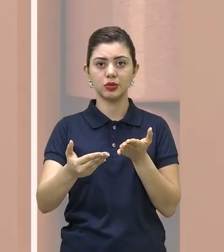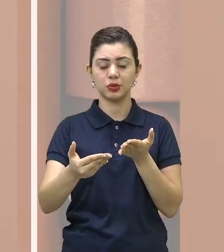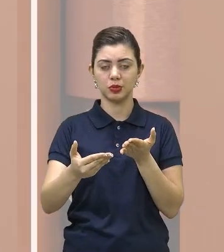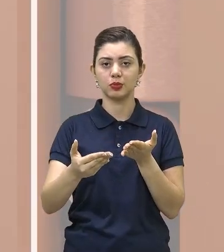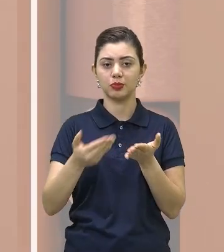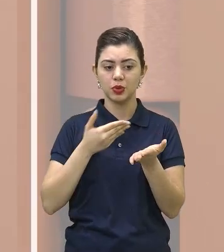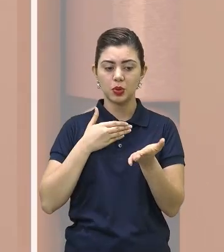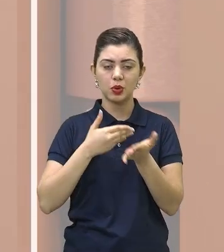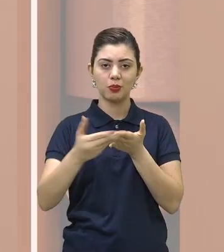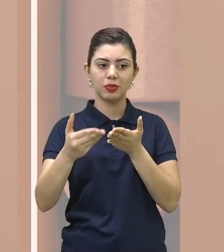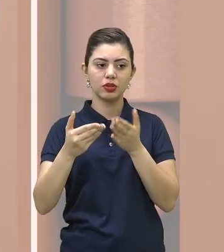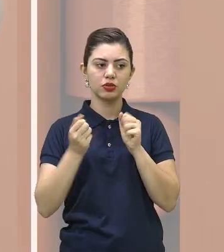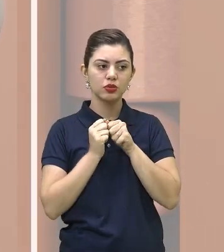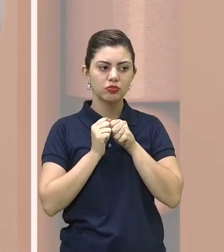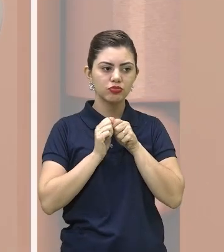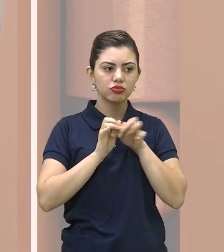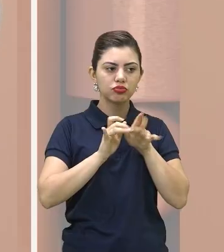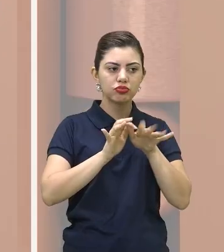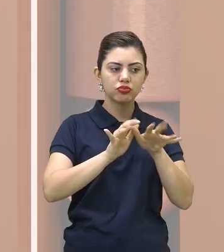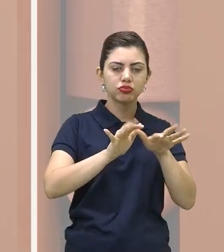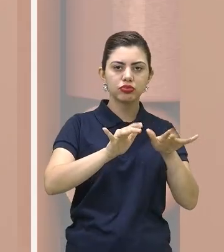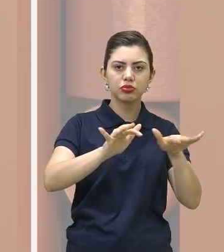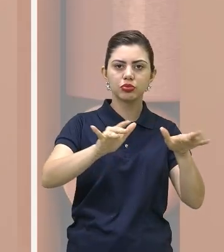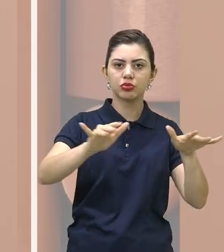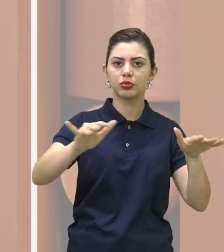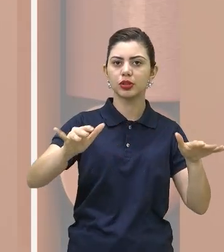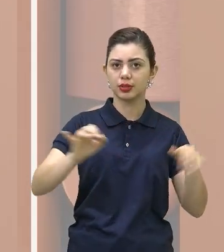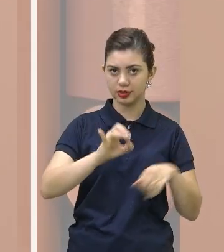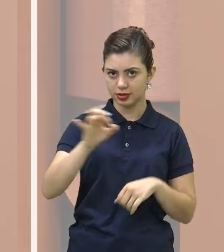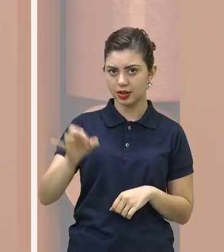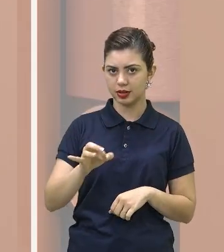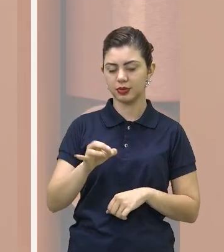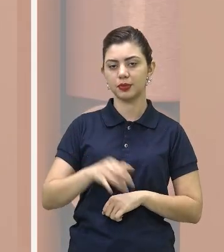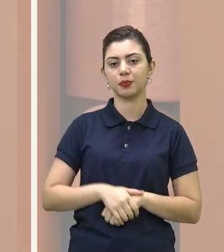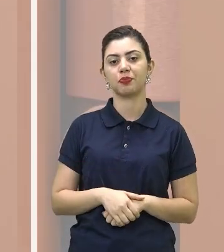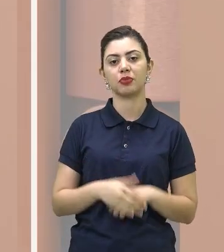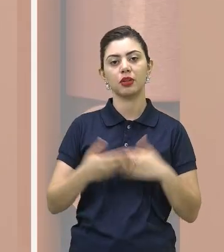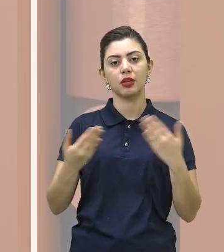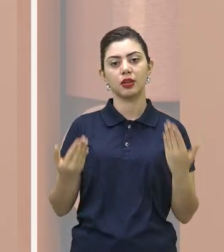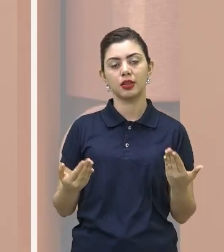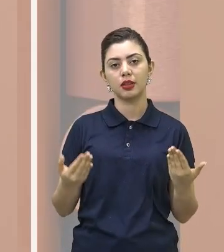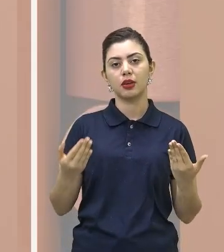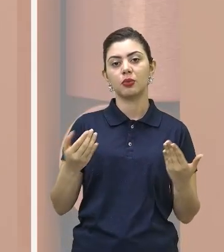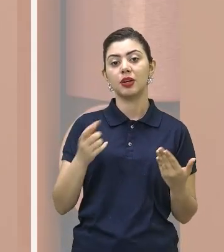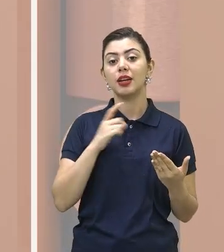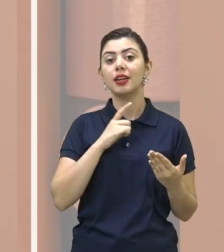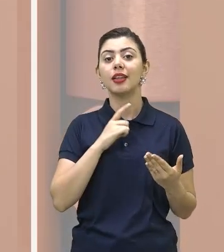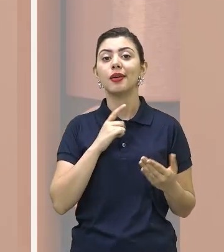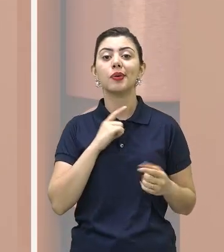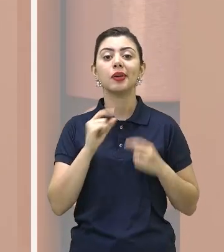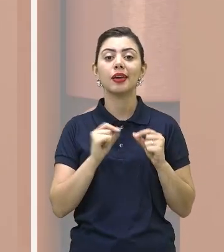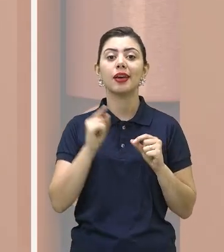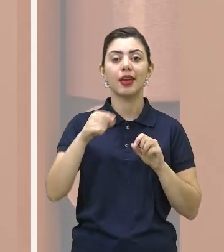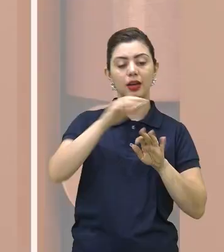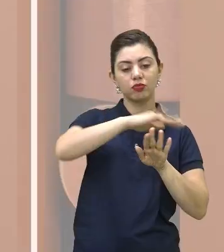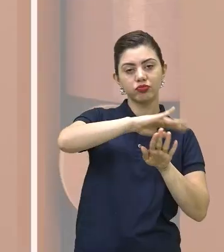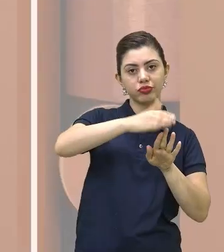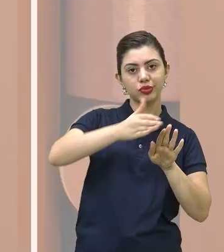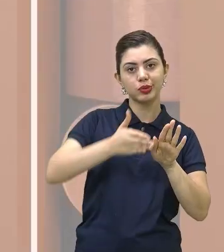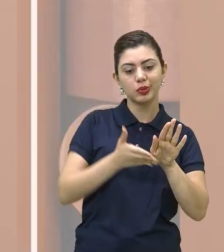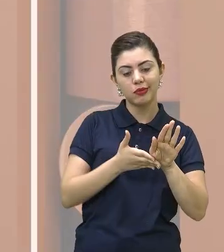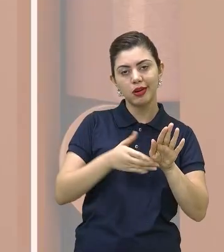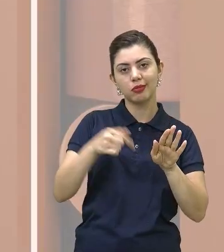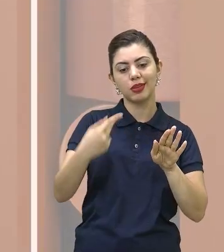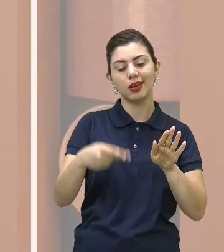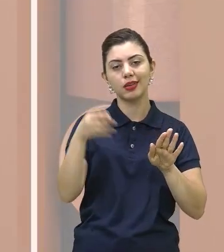tá certo? Para poder então adentrar essa terra. Então eu fico tateando muito mais o litoral e